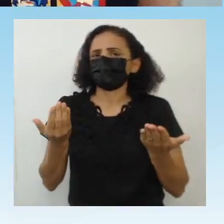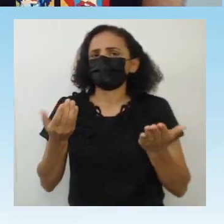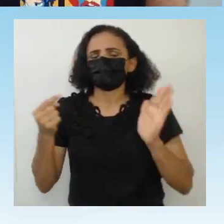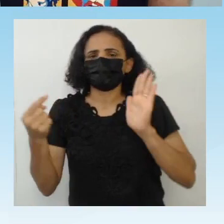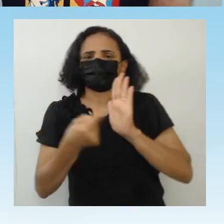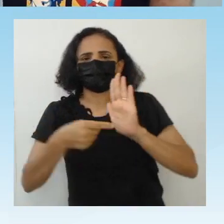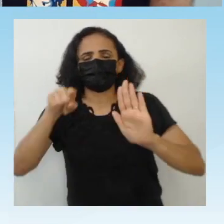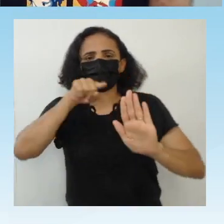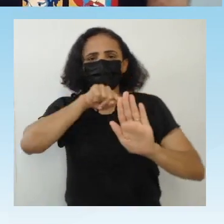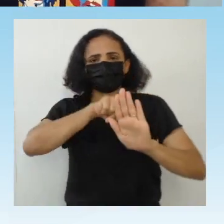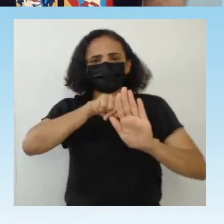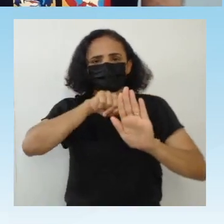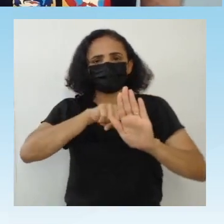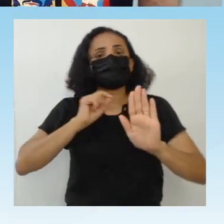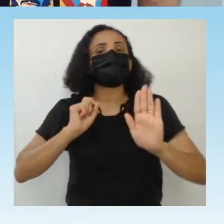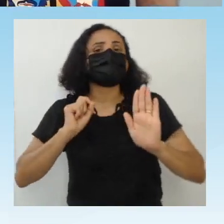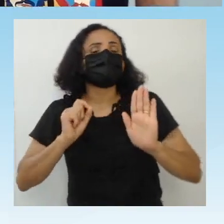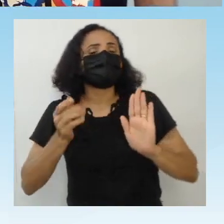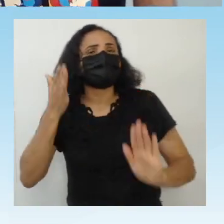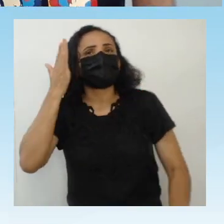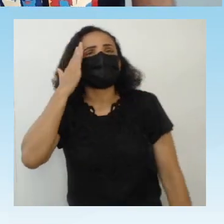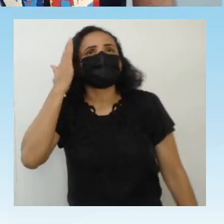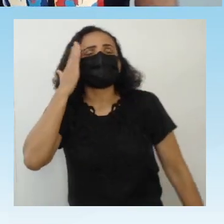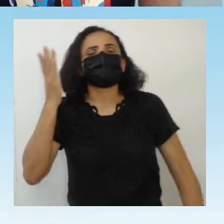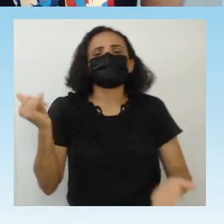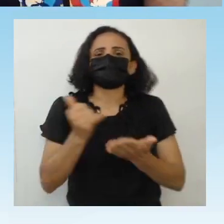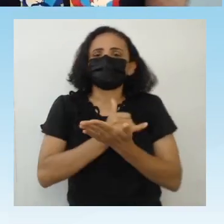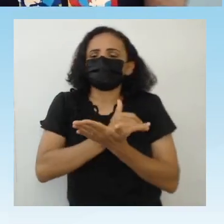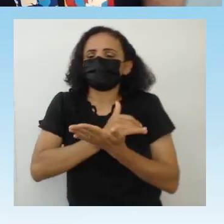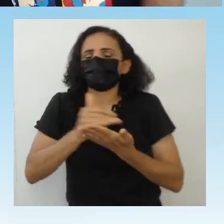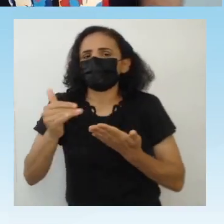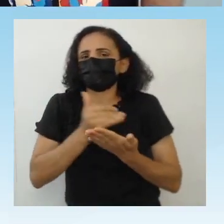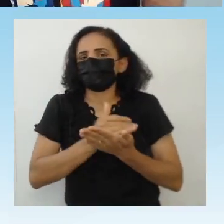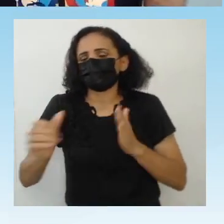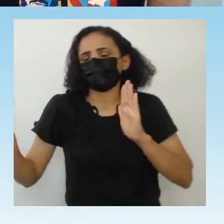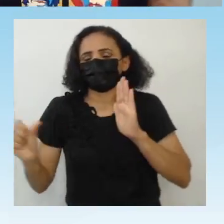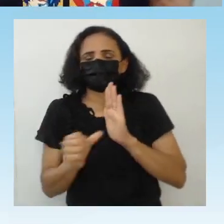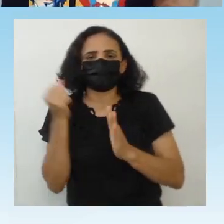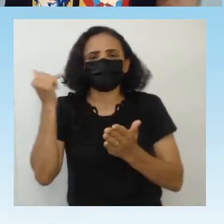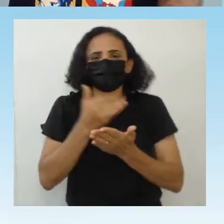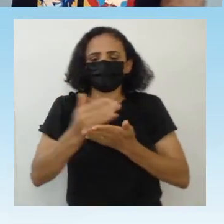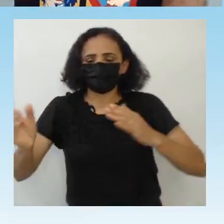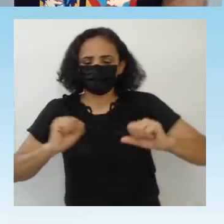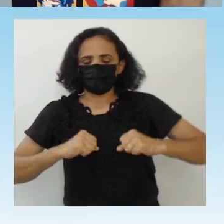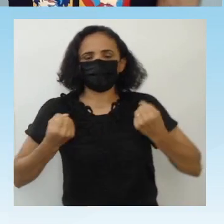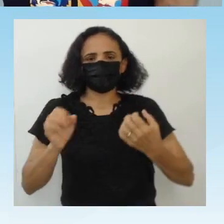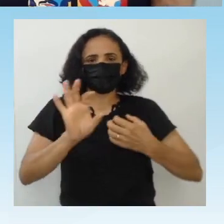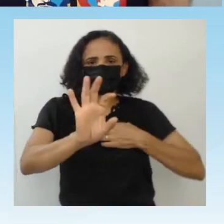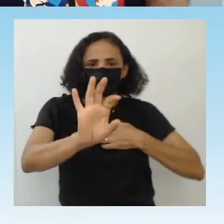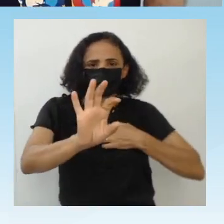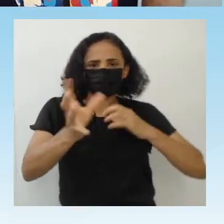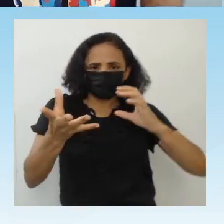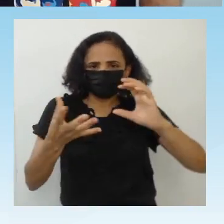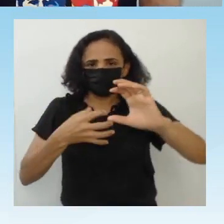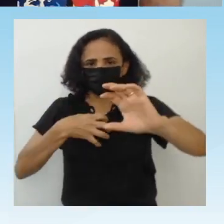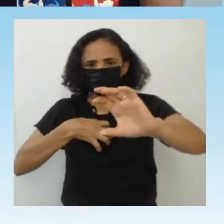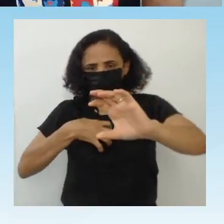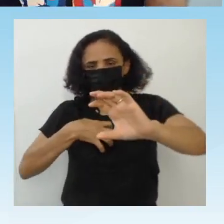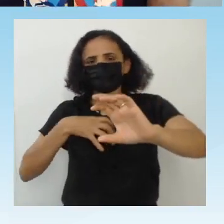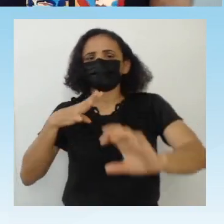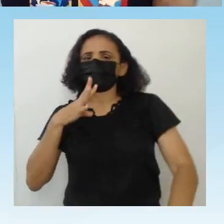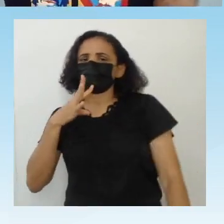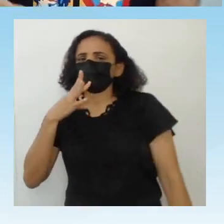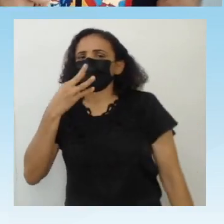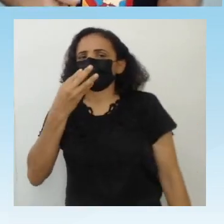que significa que você deve começar a ser o primeiro a ter empatia, a reconhecer